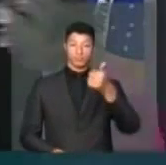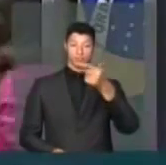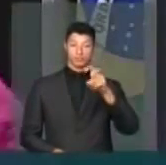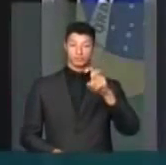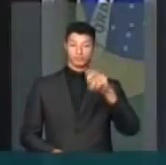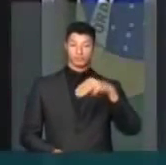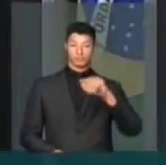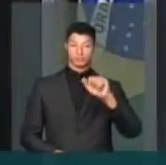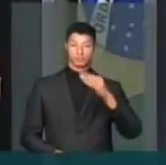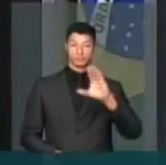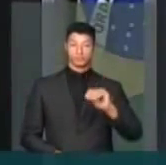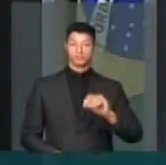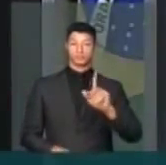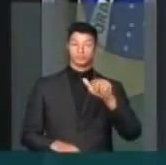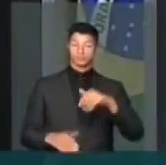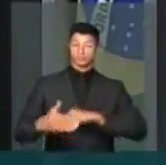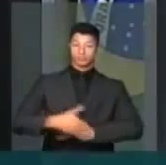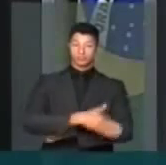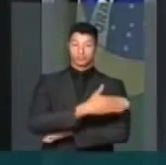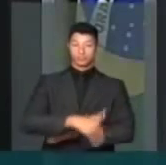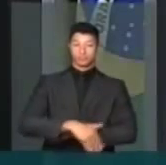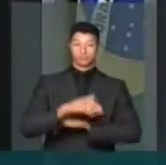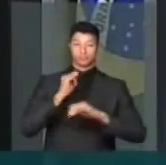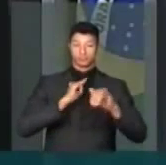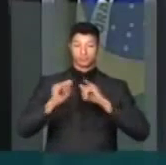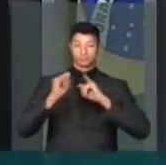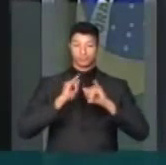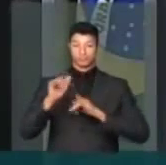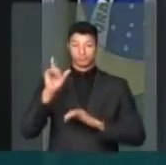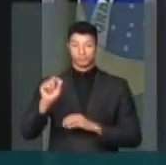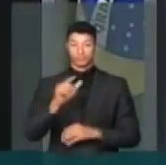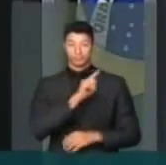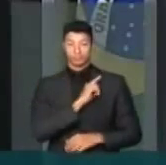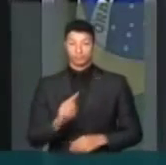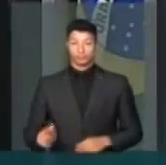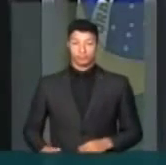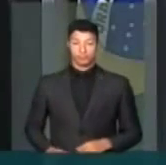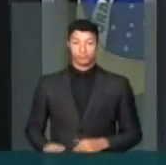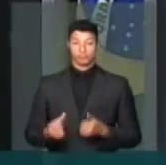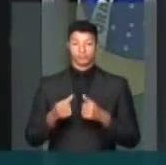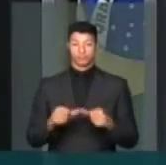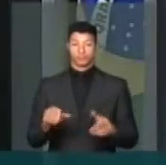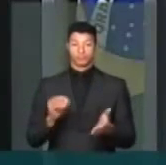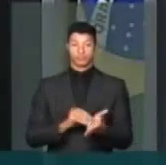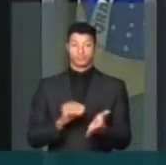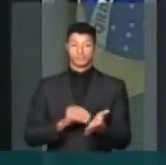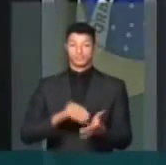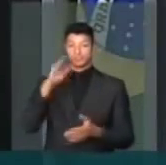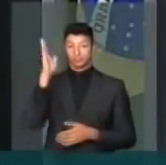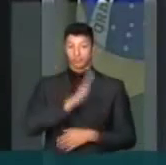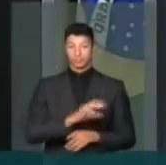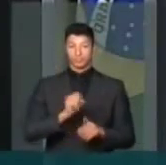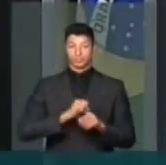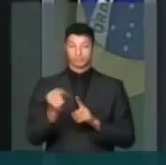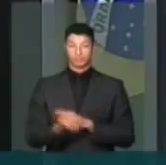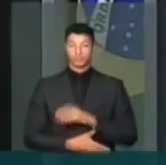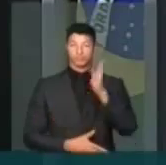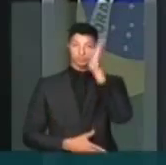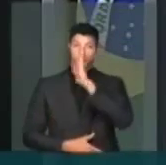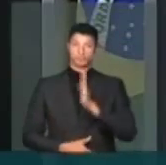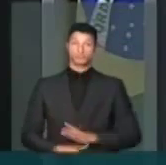15 de março, e as ruas dizer que esse governo está fazendo mal à sociedade